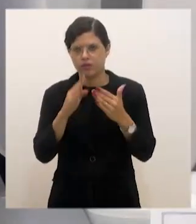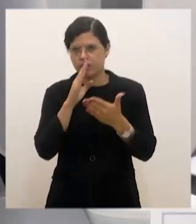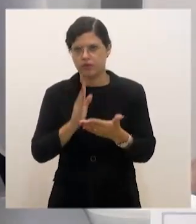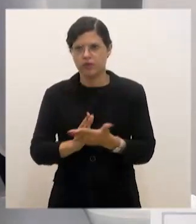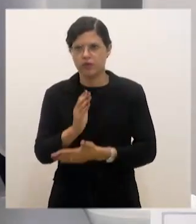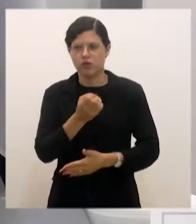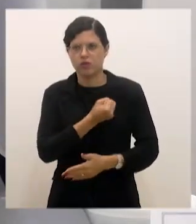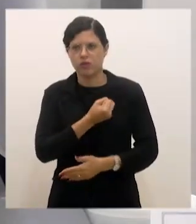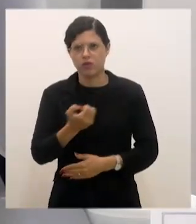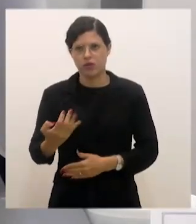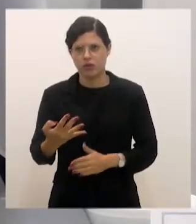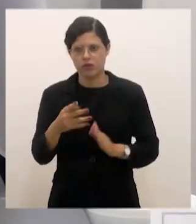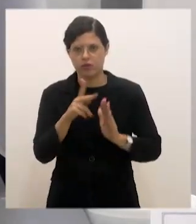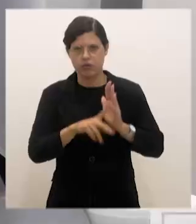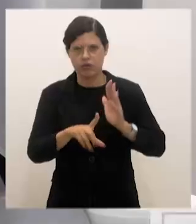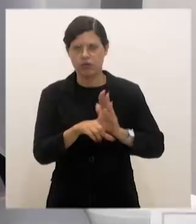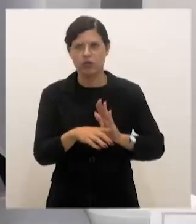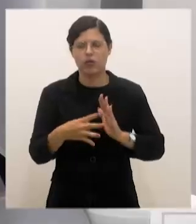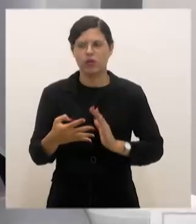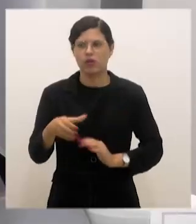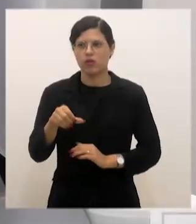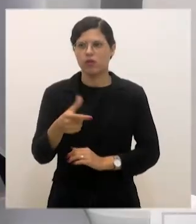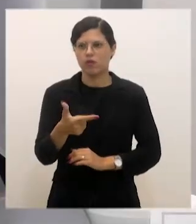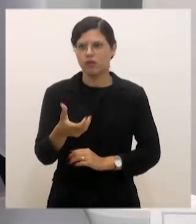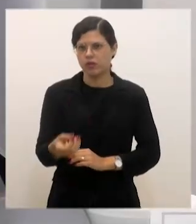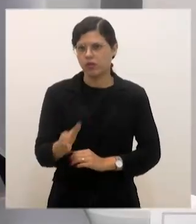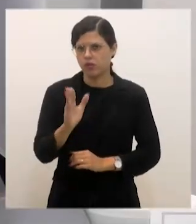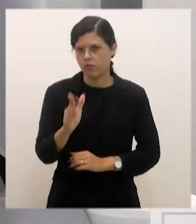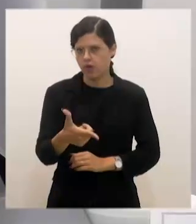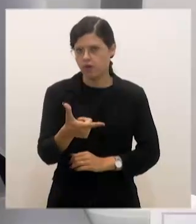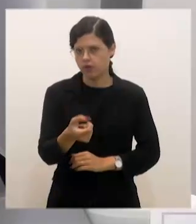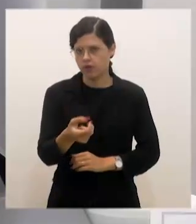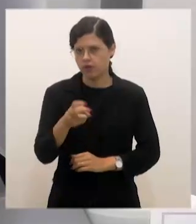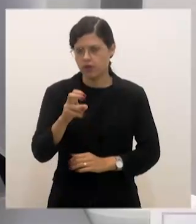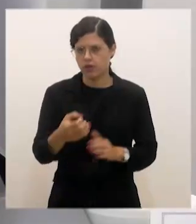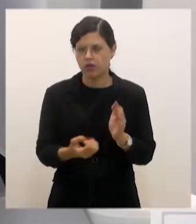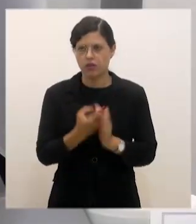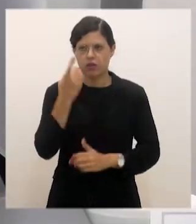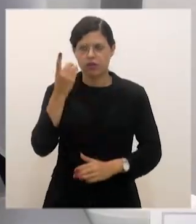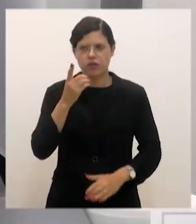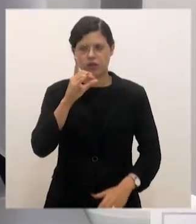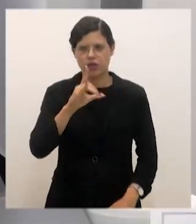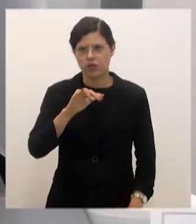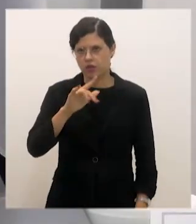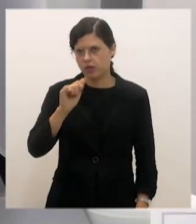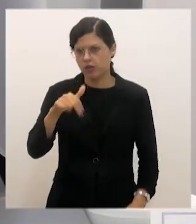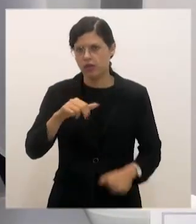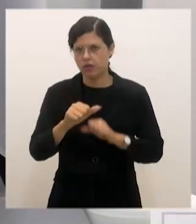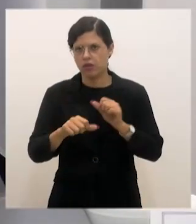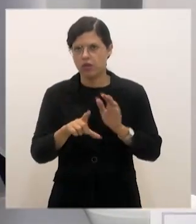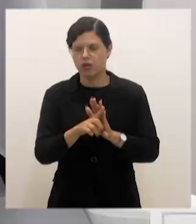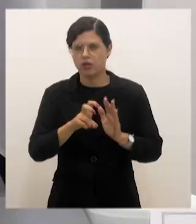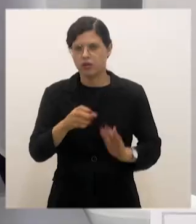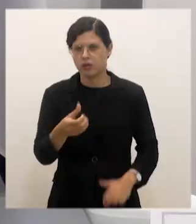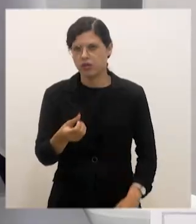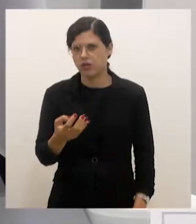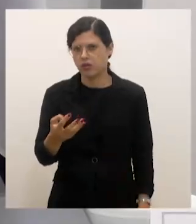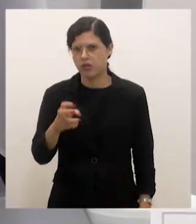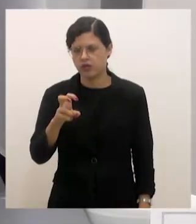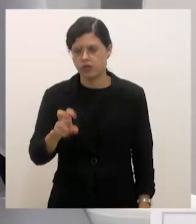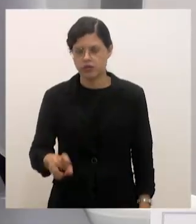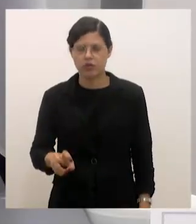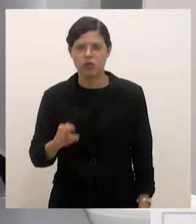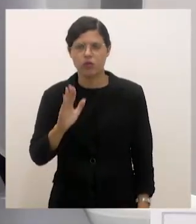aprovado. 14 da pauta, projeto de lei 4926/25, de autoria da deputada Aline Berg, que altera a lei estadual 5.645, de 6 de